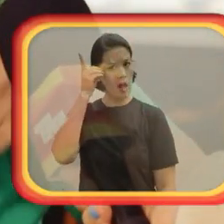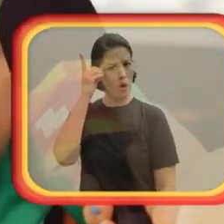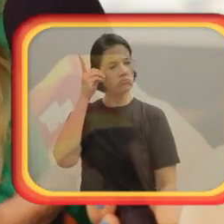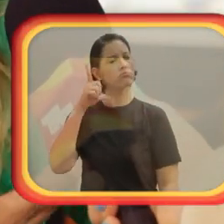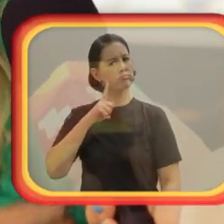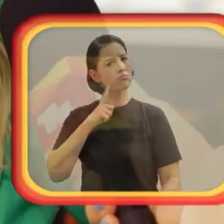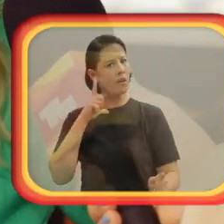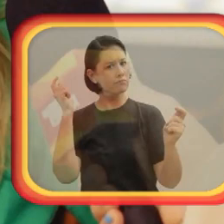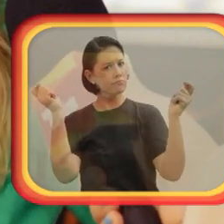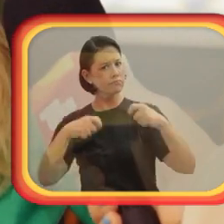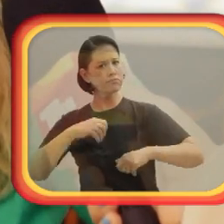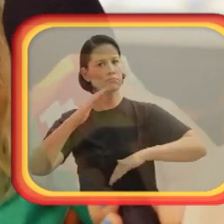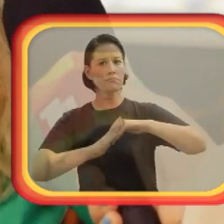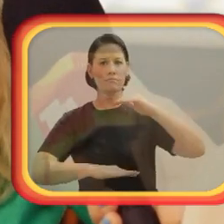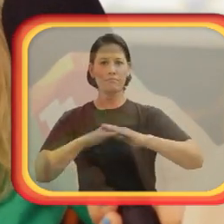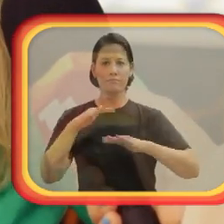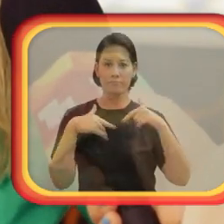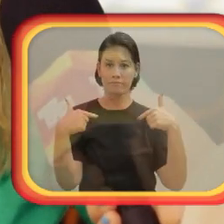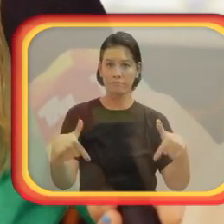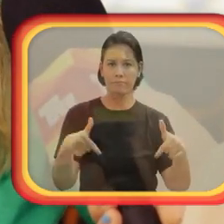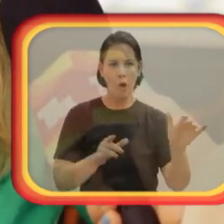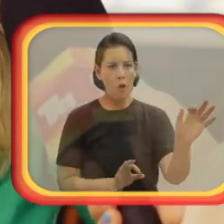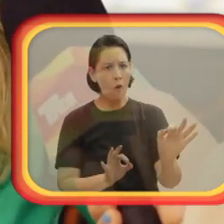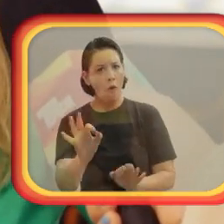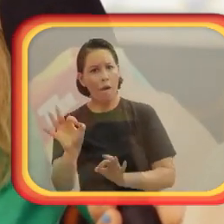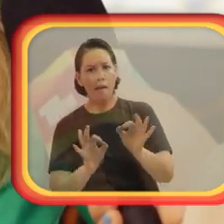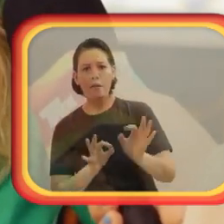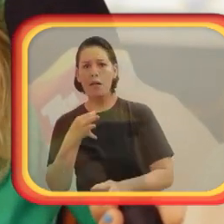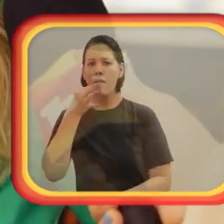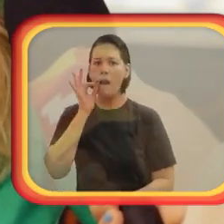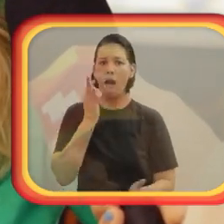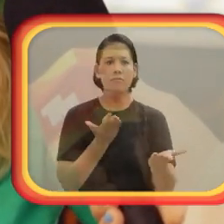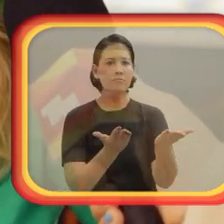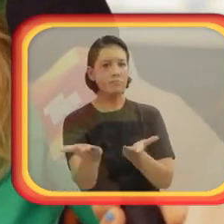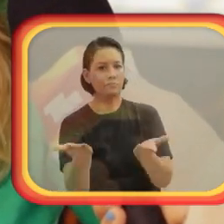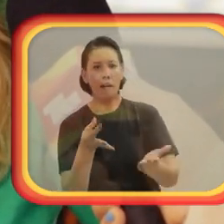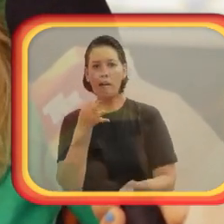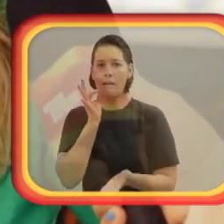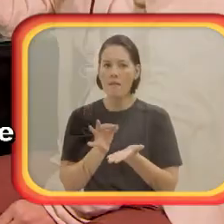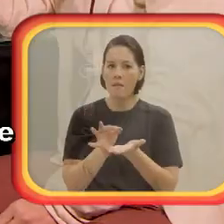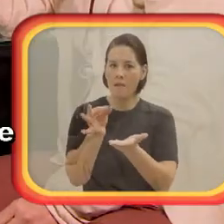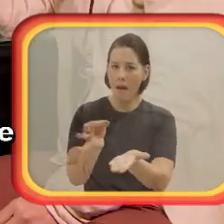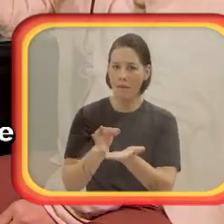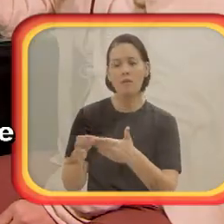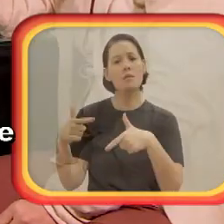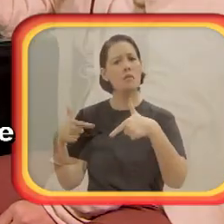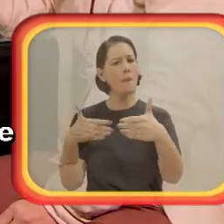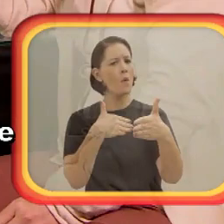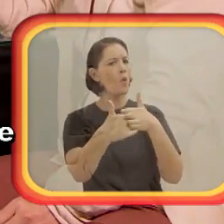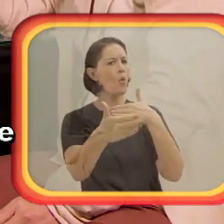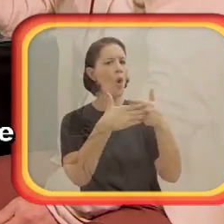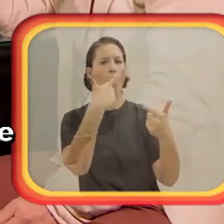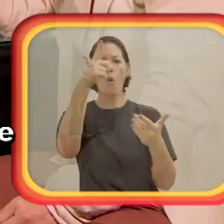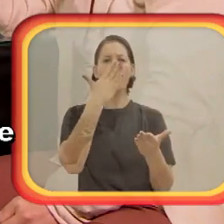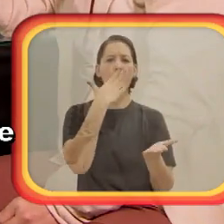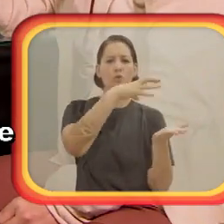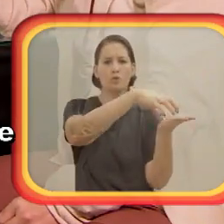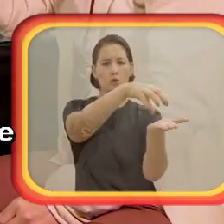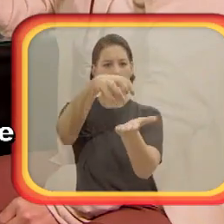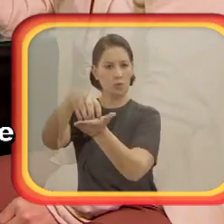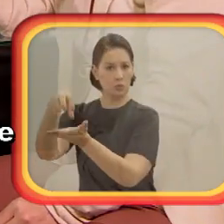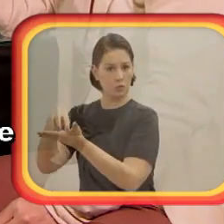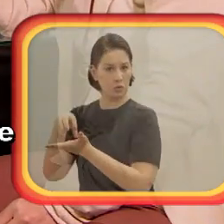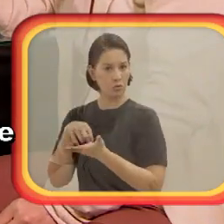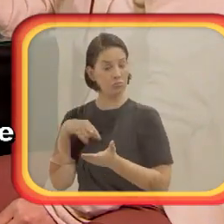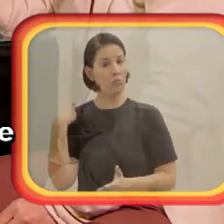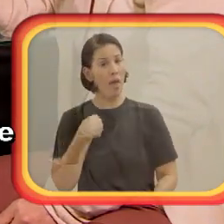do Brasil, que é o Chefes Especiais Café, é uma iniciativa do Instituto Chefes Especiais. E o café veio como